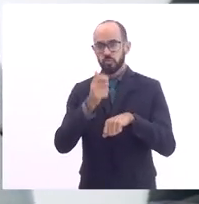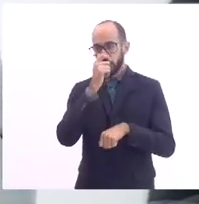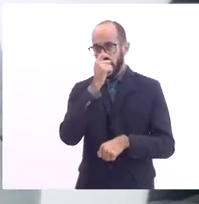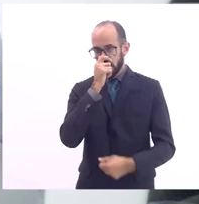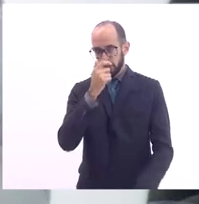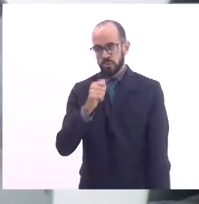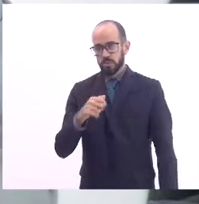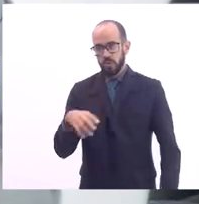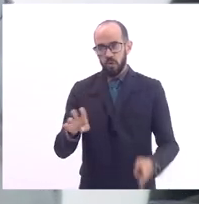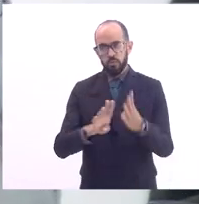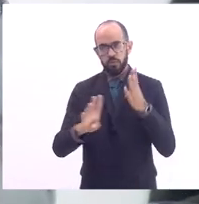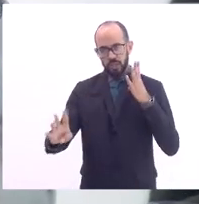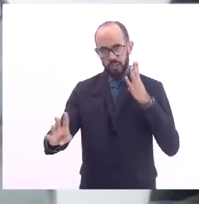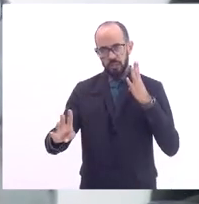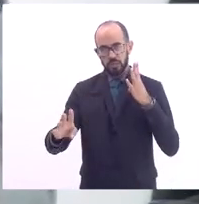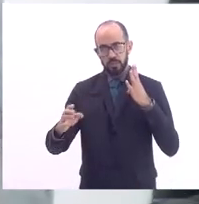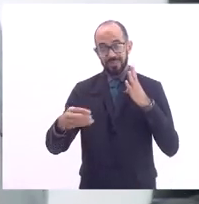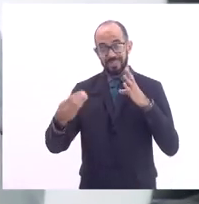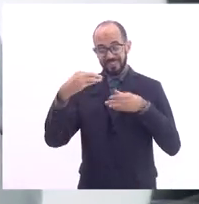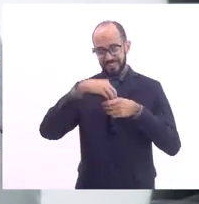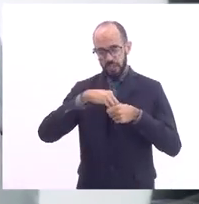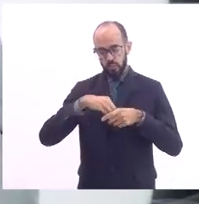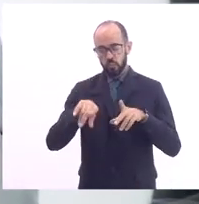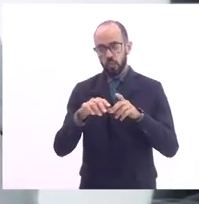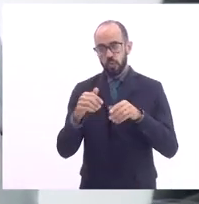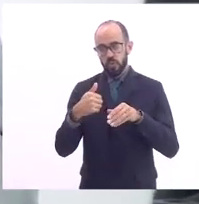superlotadas, com filas dentro e fora.